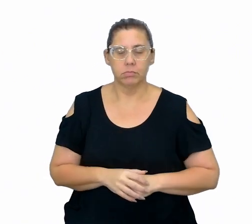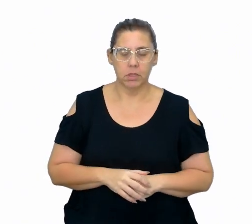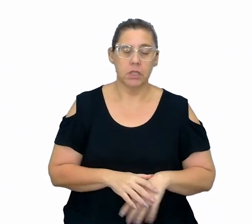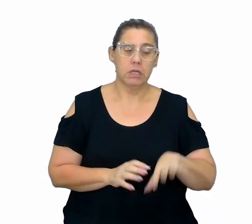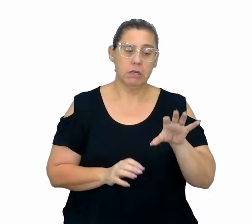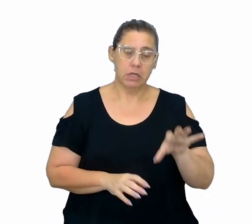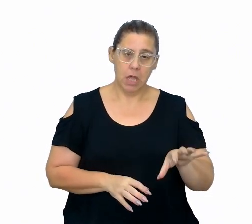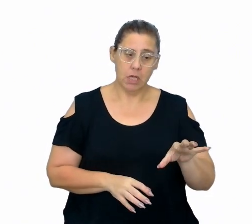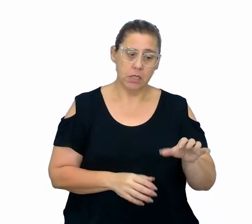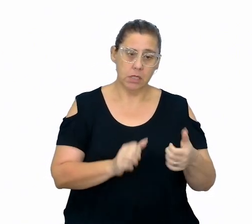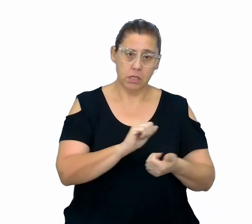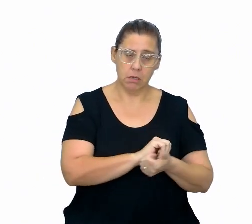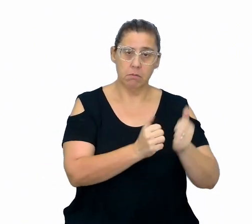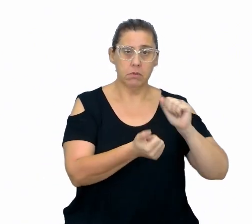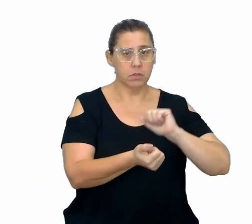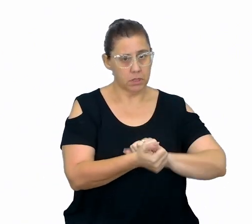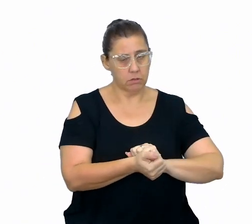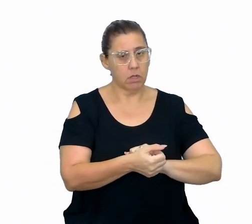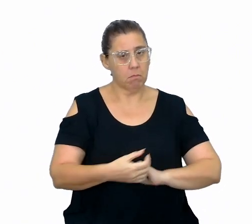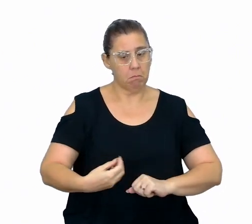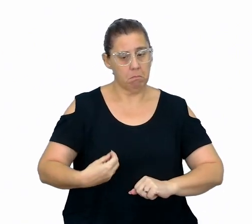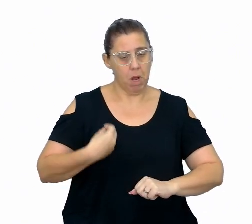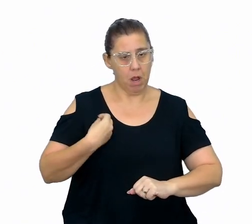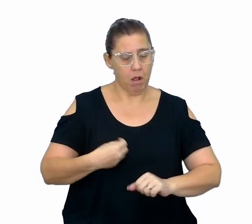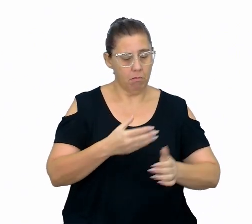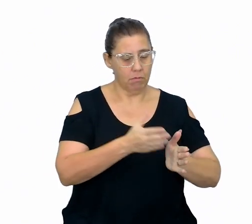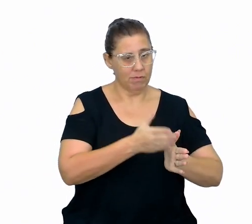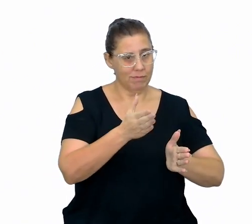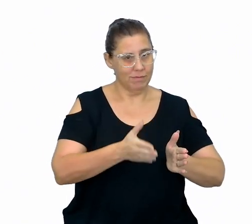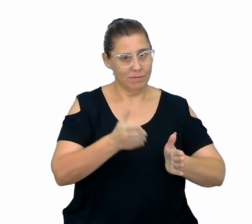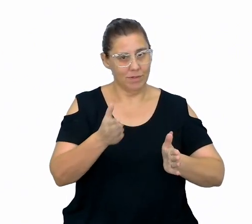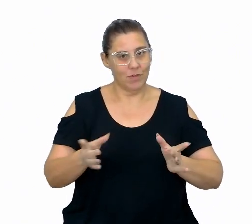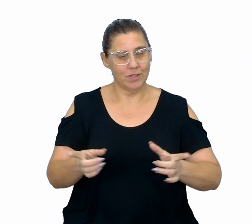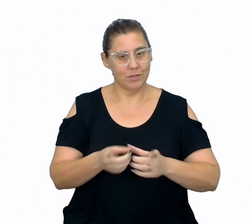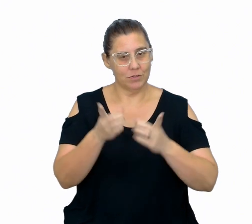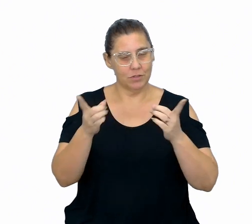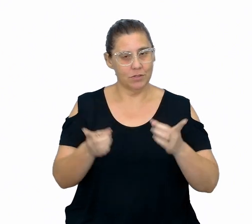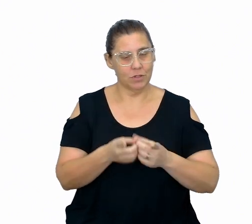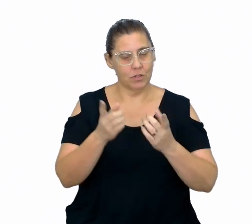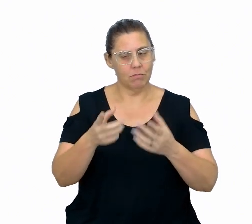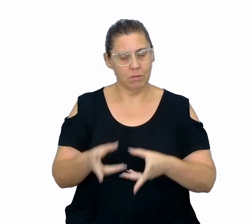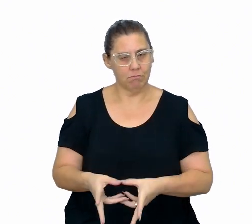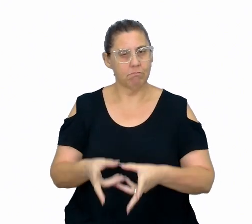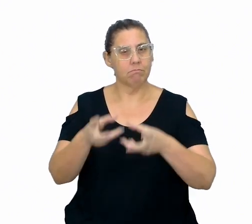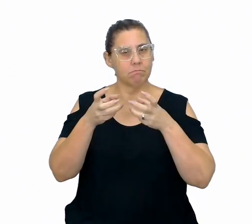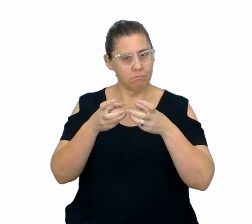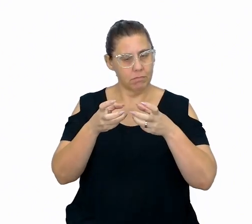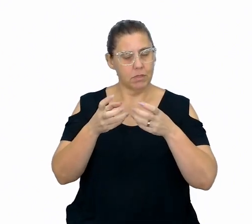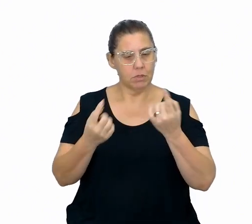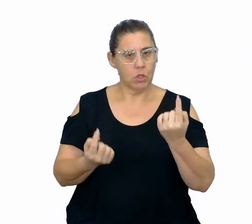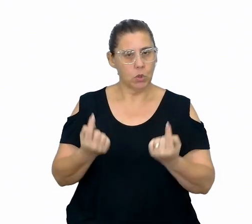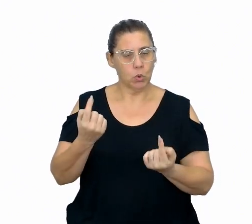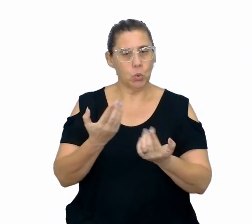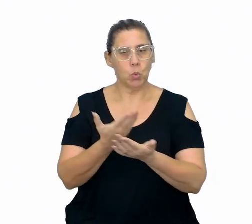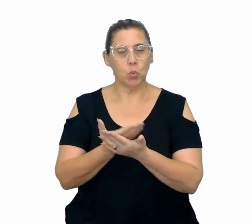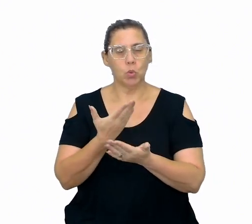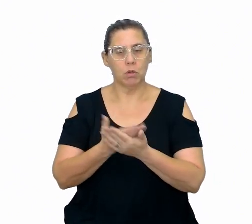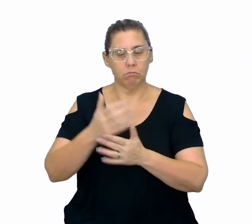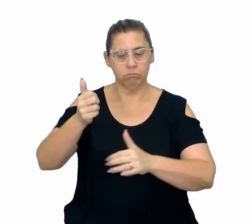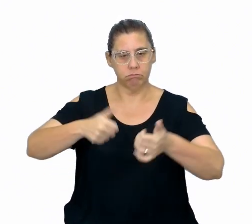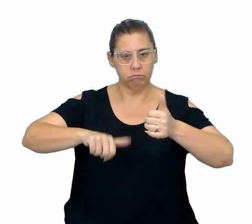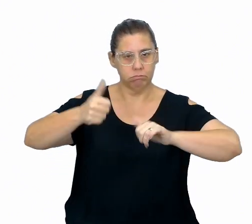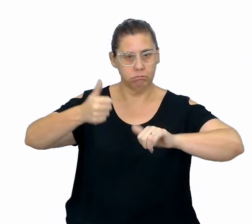essa articulação, ela está presente nessa sequência didática e nós podemos observar nessas duas aulas que